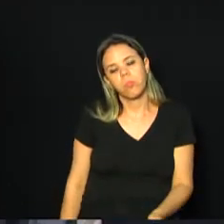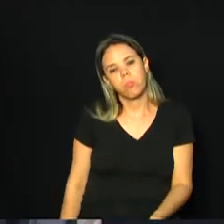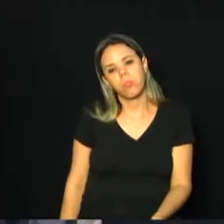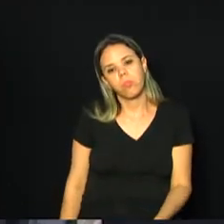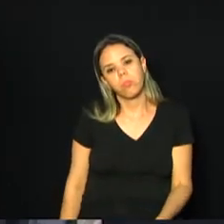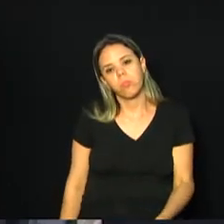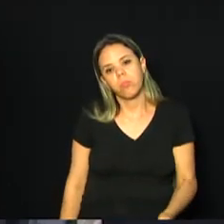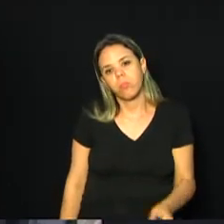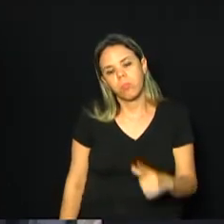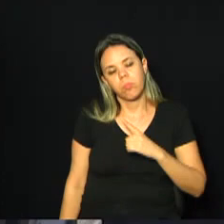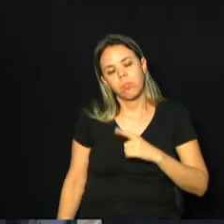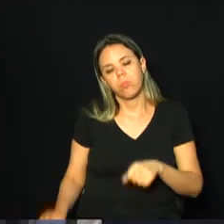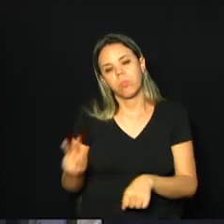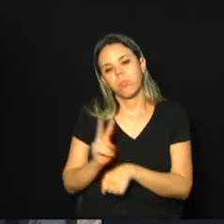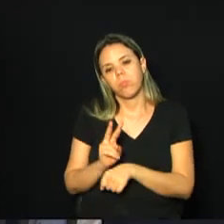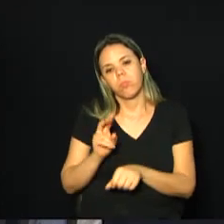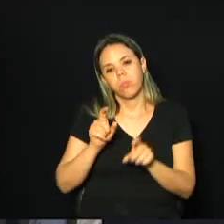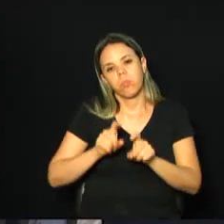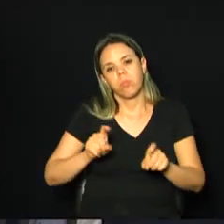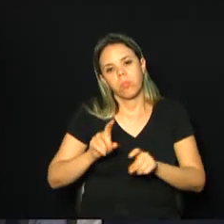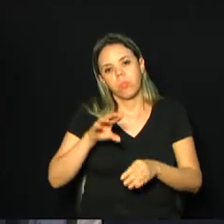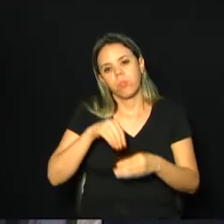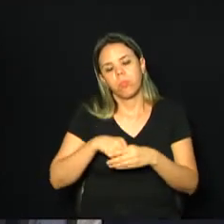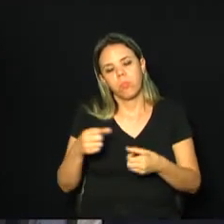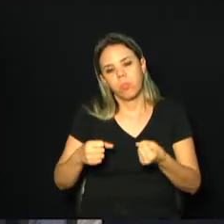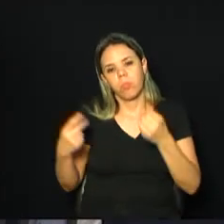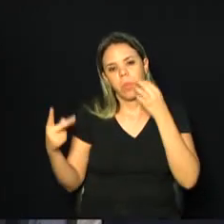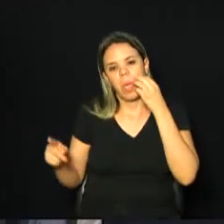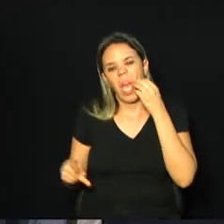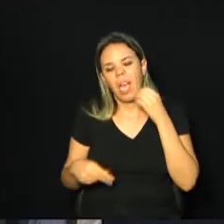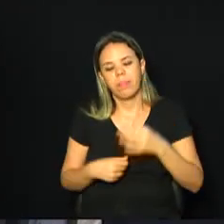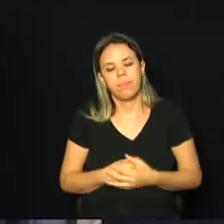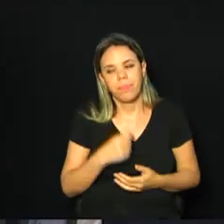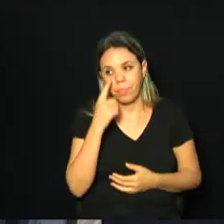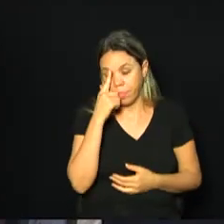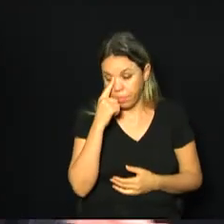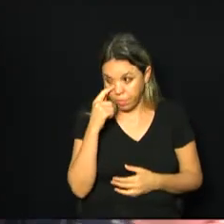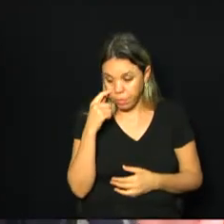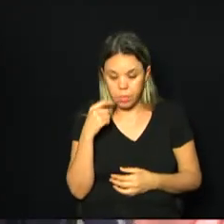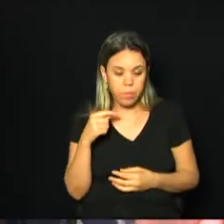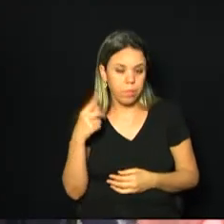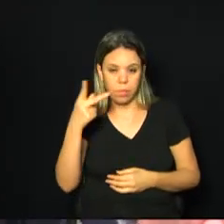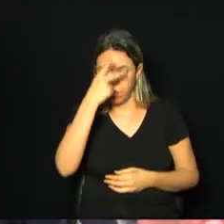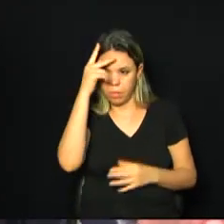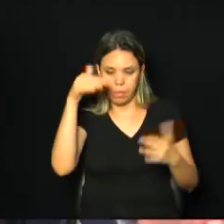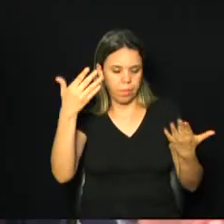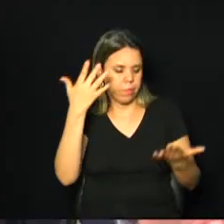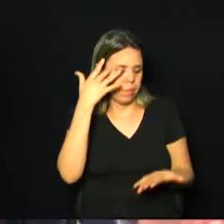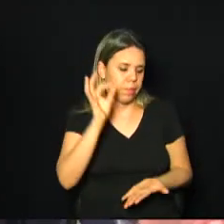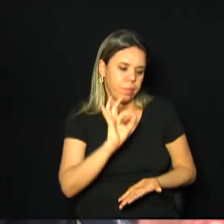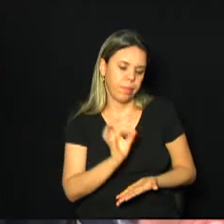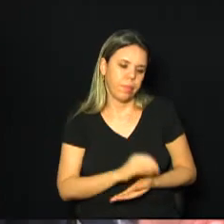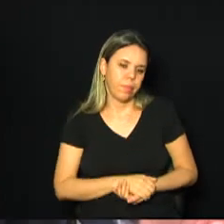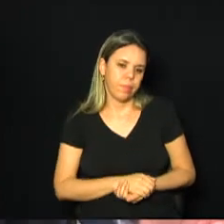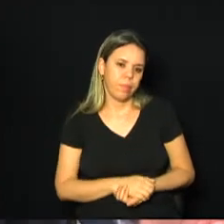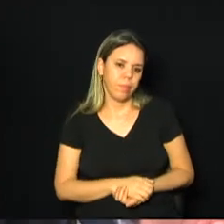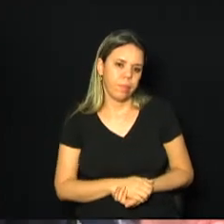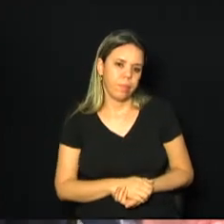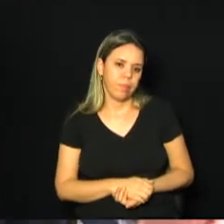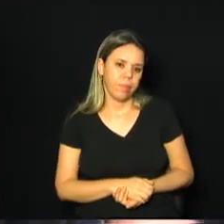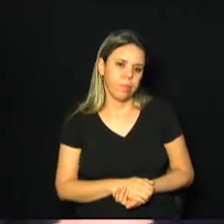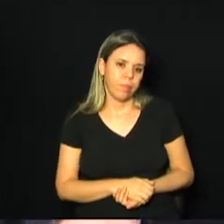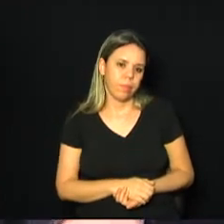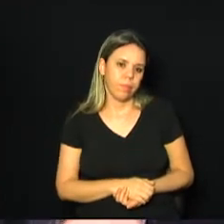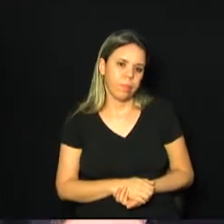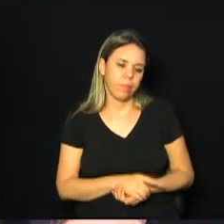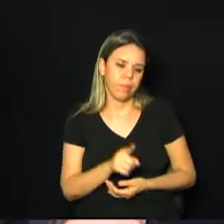ele tem que preservar essa informação dentro do carro dele, de forma que terceira pessoa não tenha acesso. O senhor